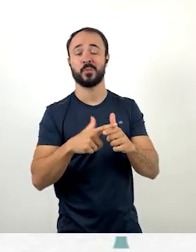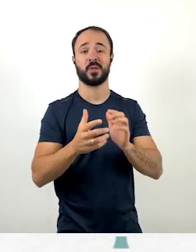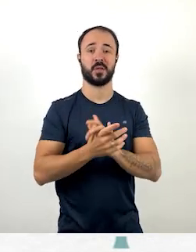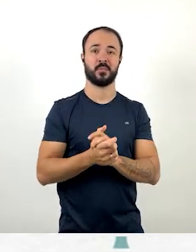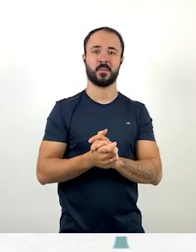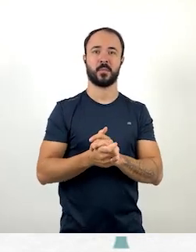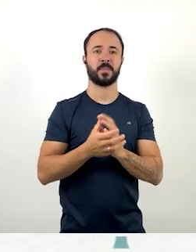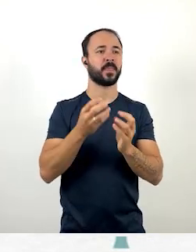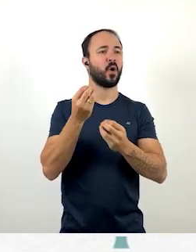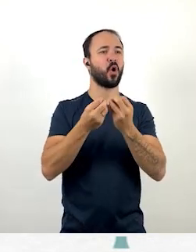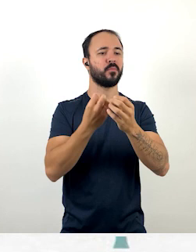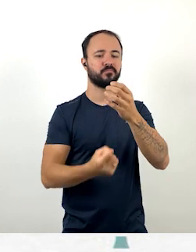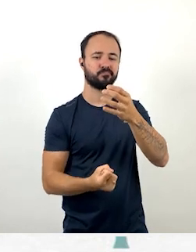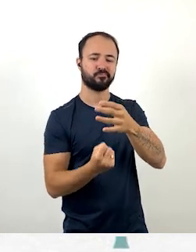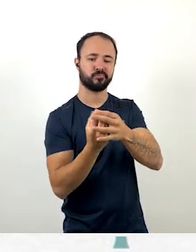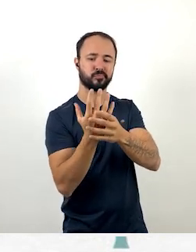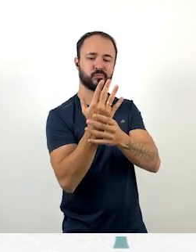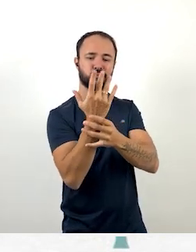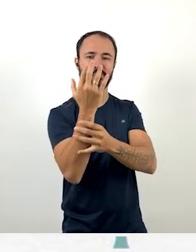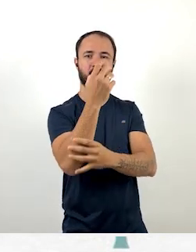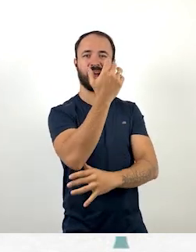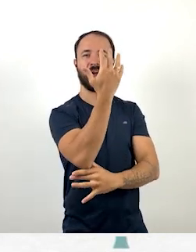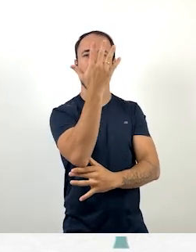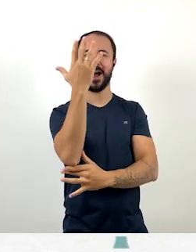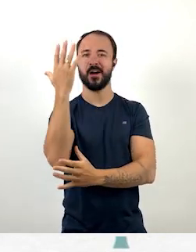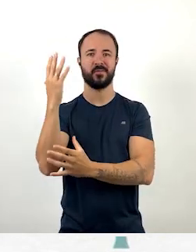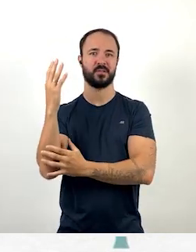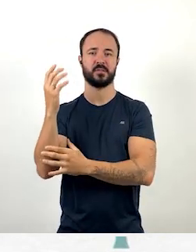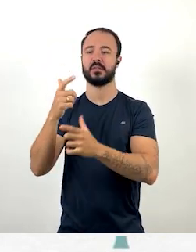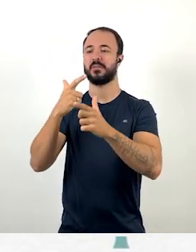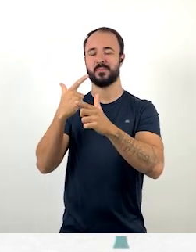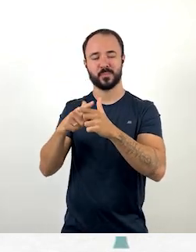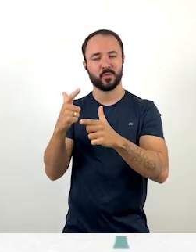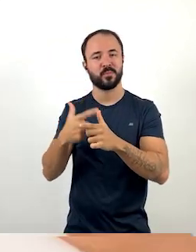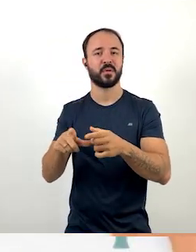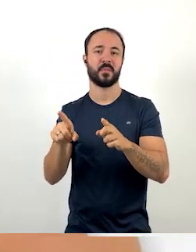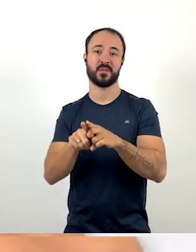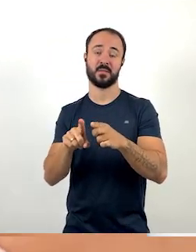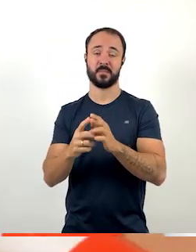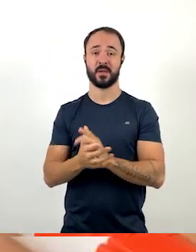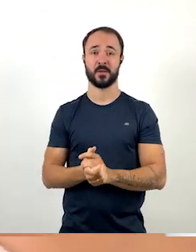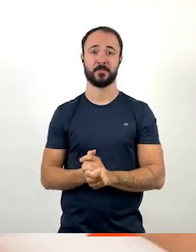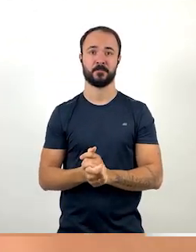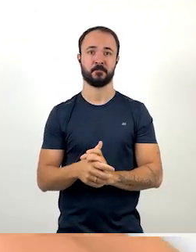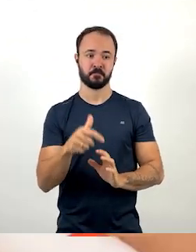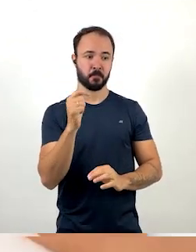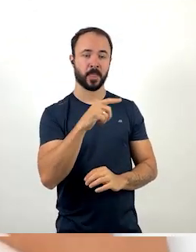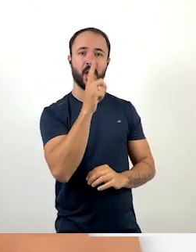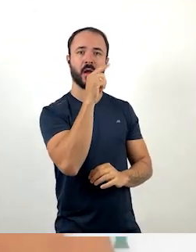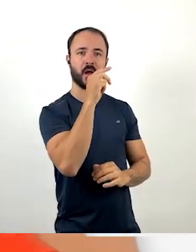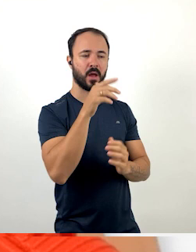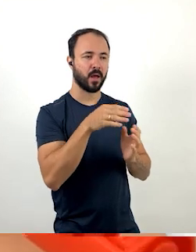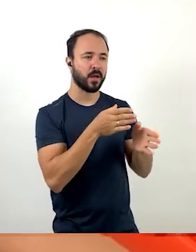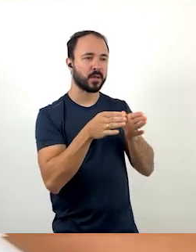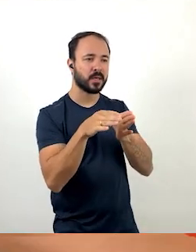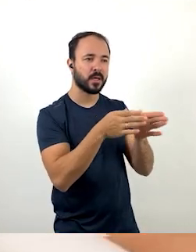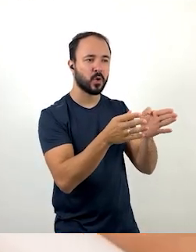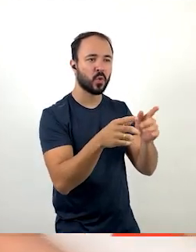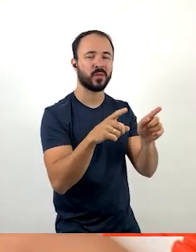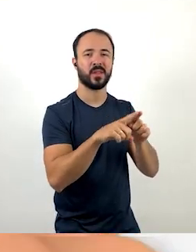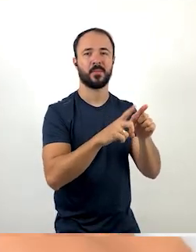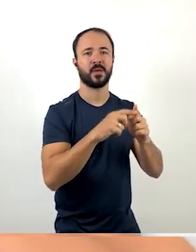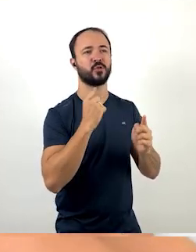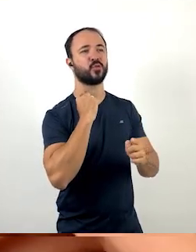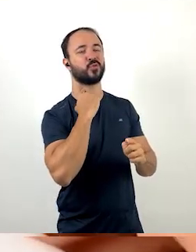de raízes. Essa acidez caindo nos corpos de água, como lagos e rios, acidifica